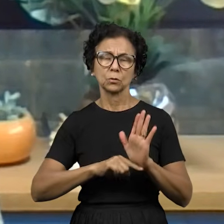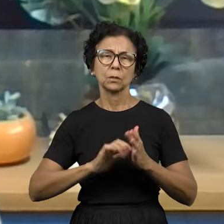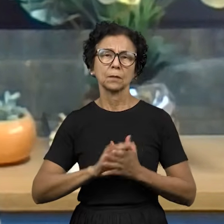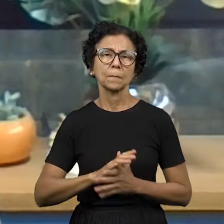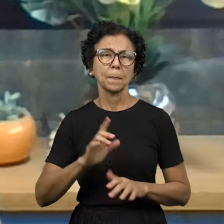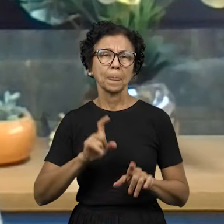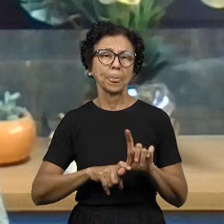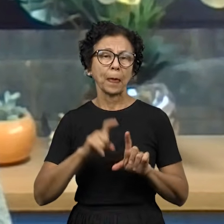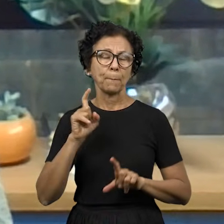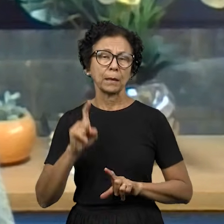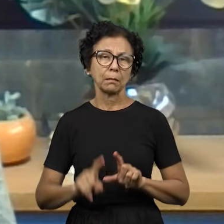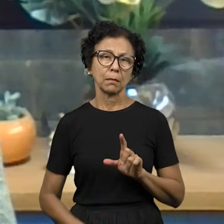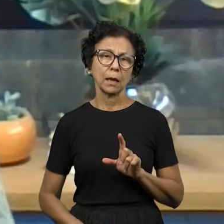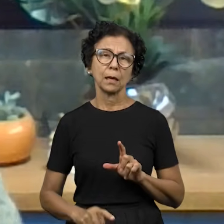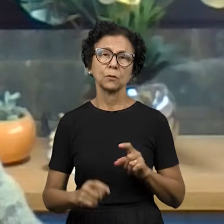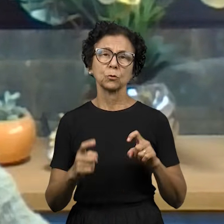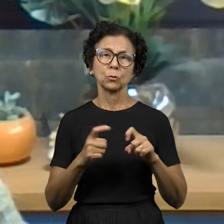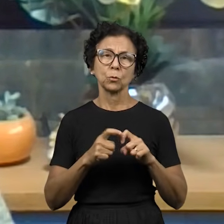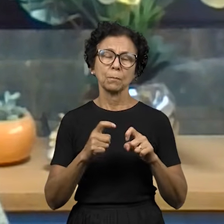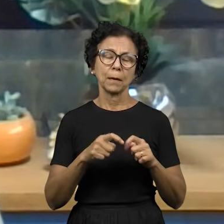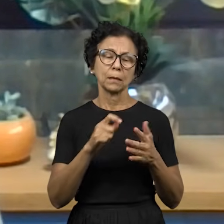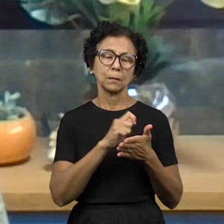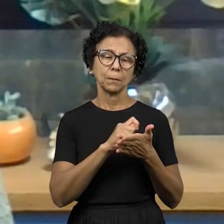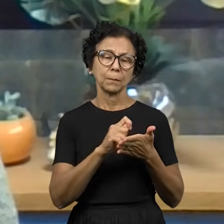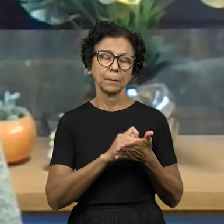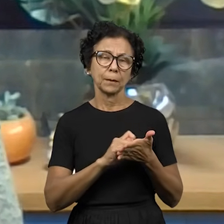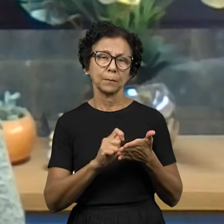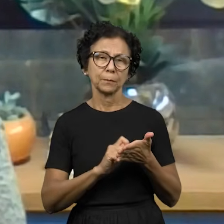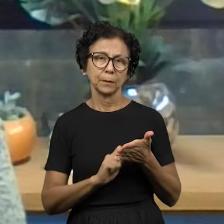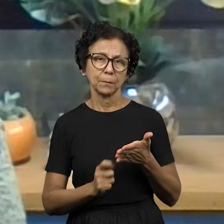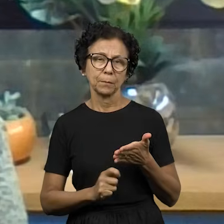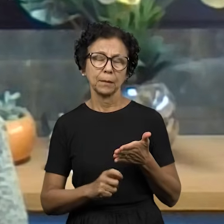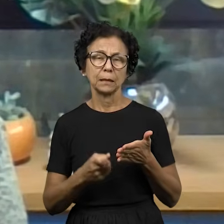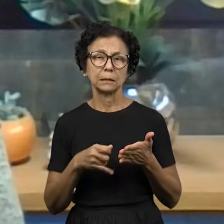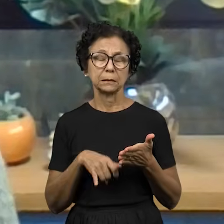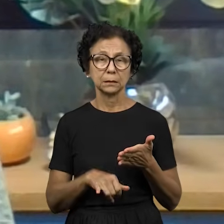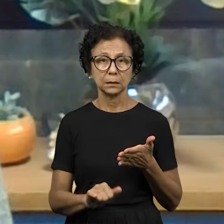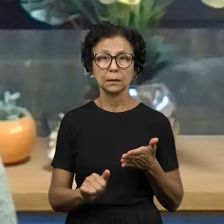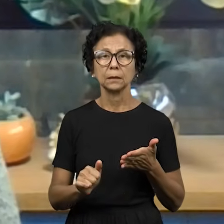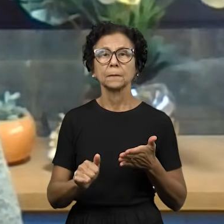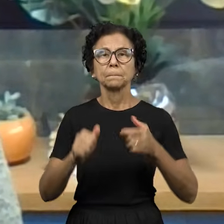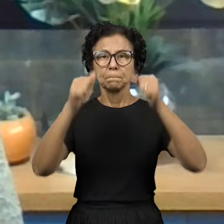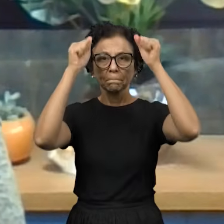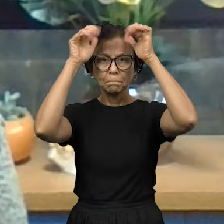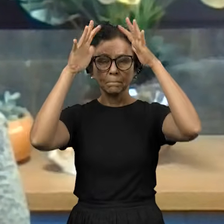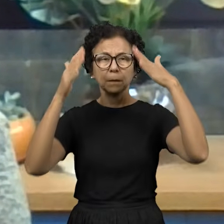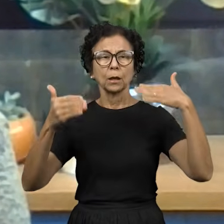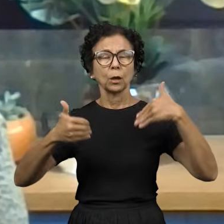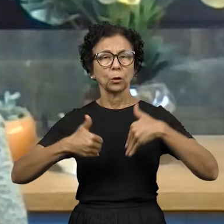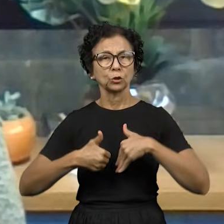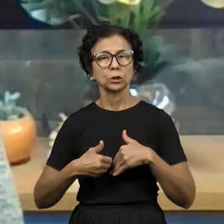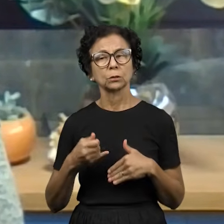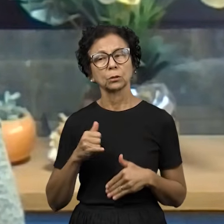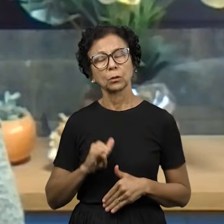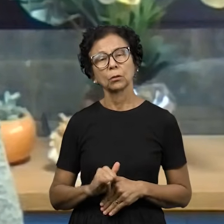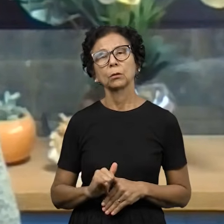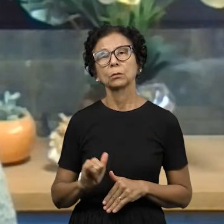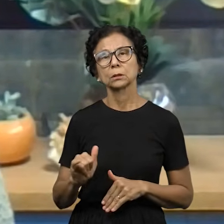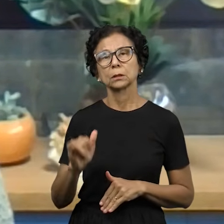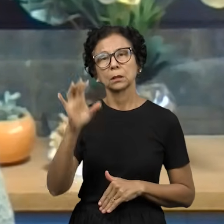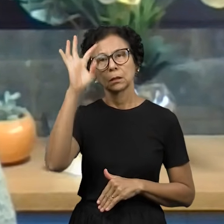diagnóstico. Se esse comportamento disruptivo é por um transtorno do espectro autista, ou se ele é